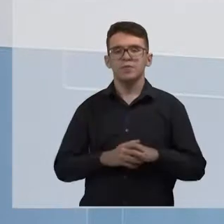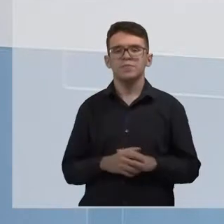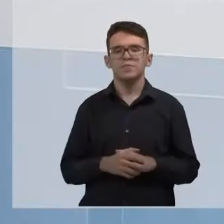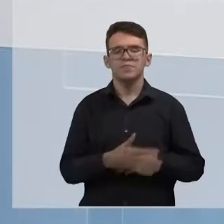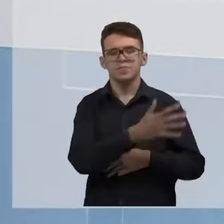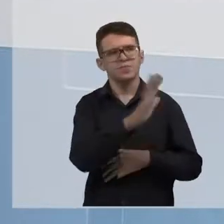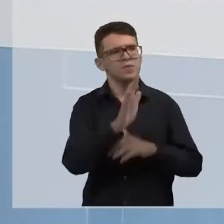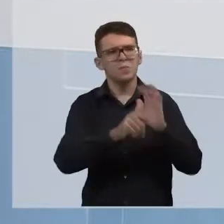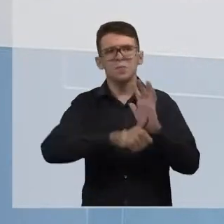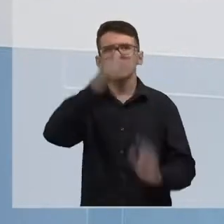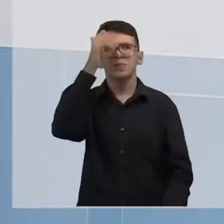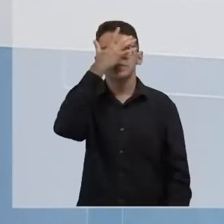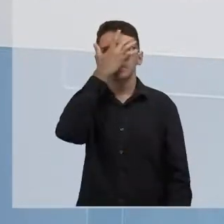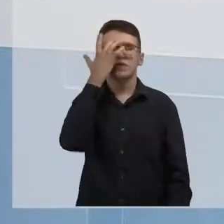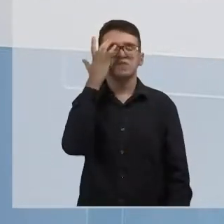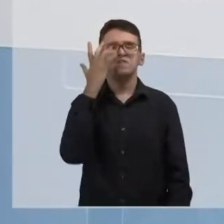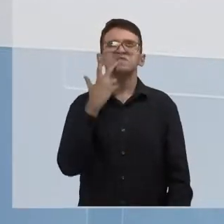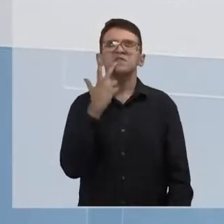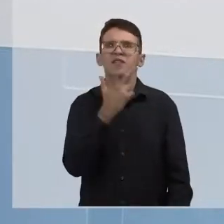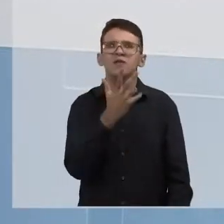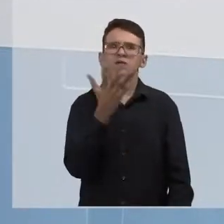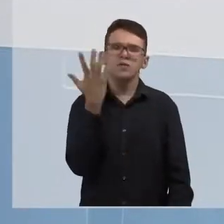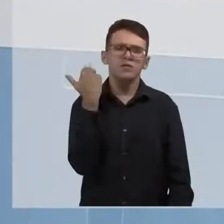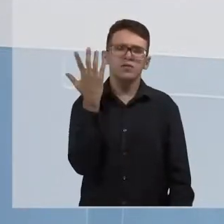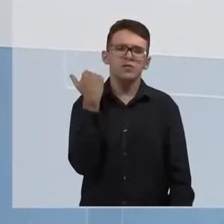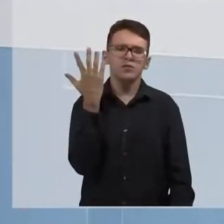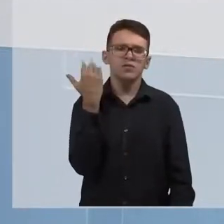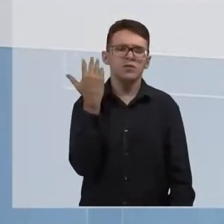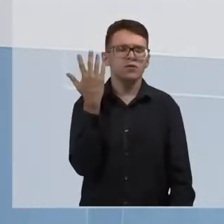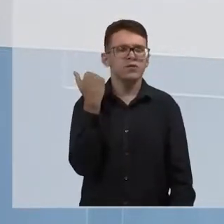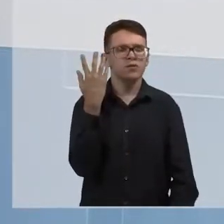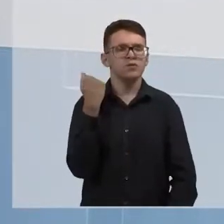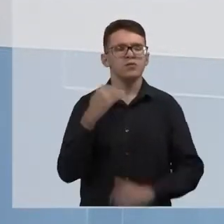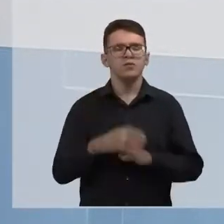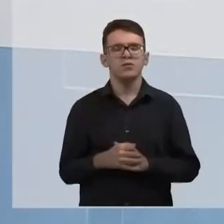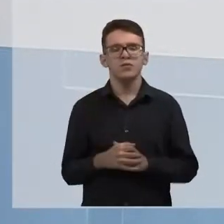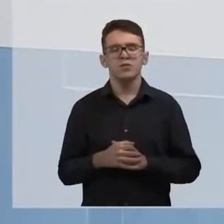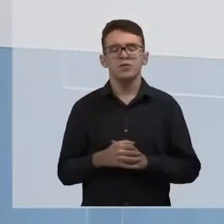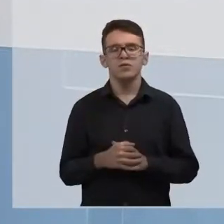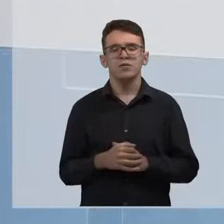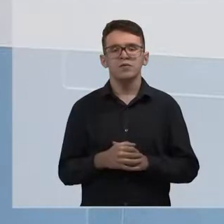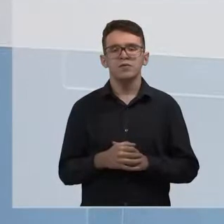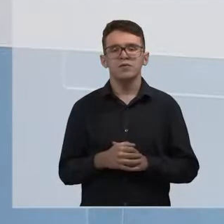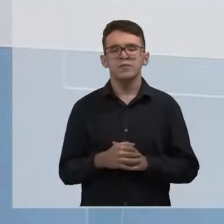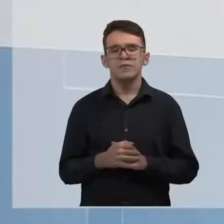falou isso, antes do Joesley, que era a quadrilha,